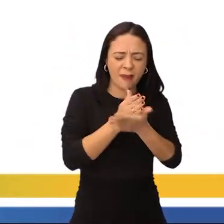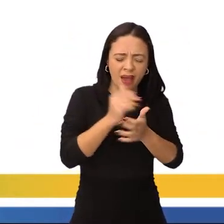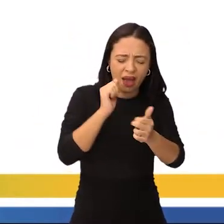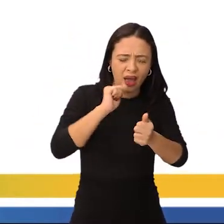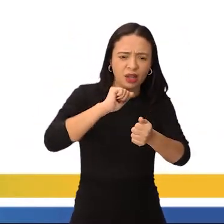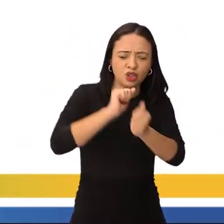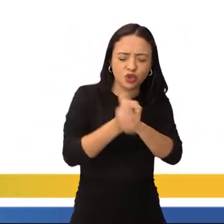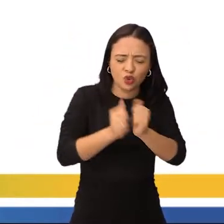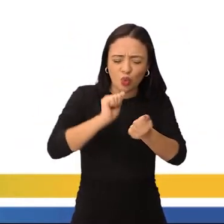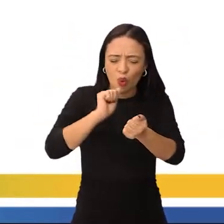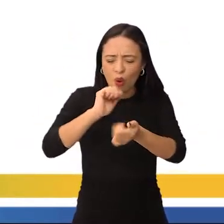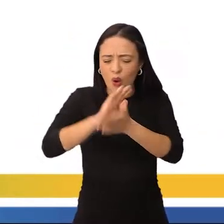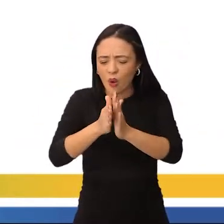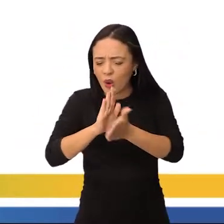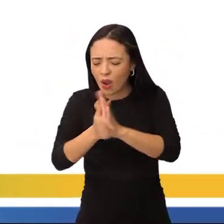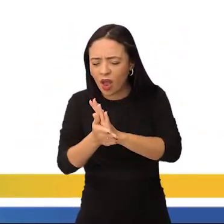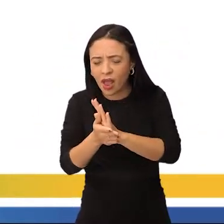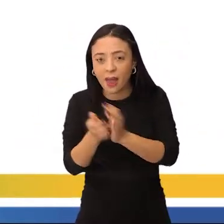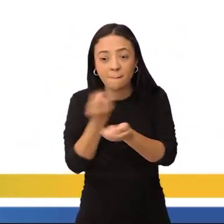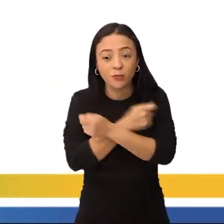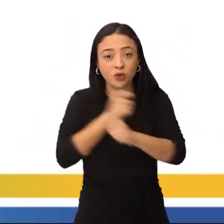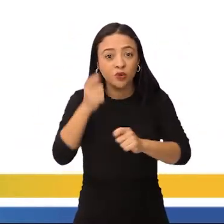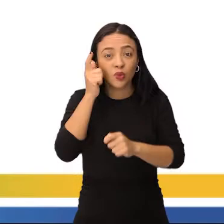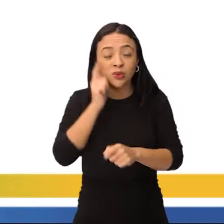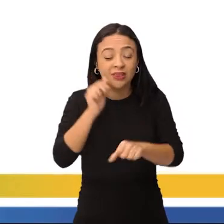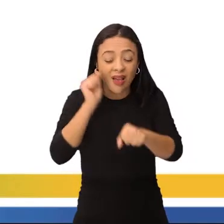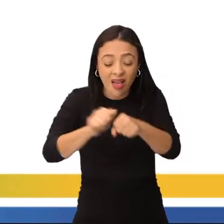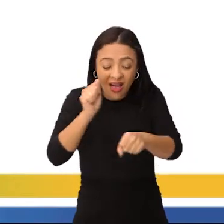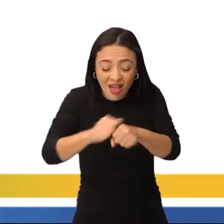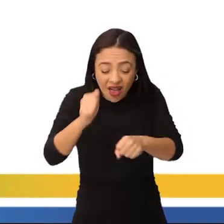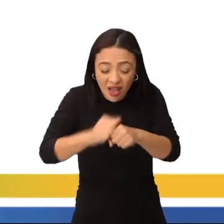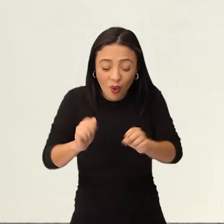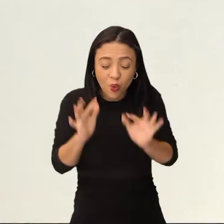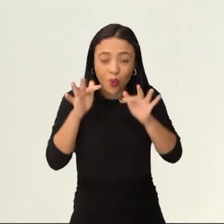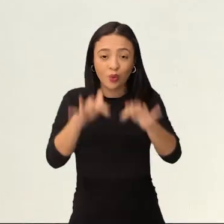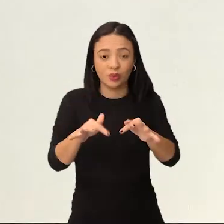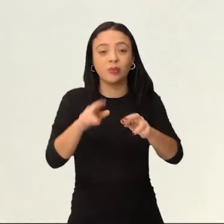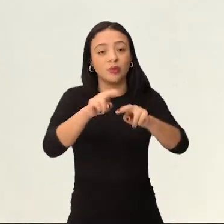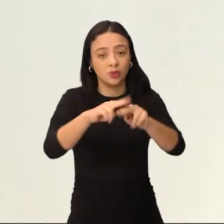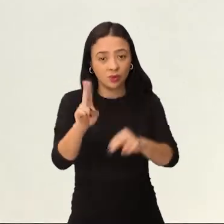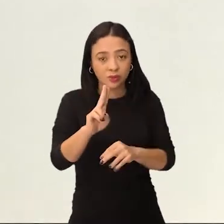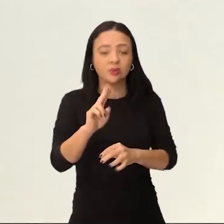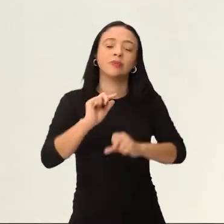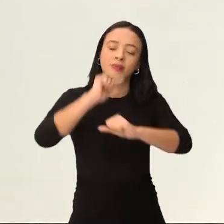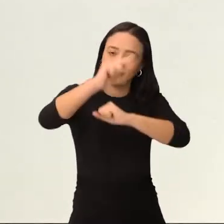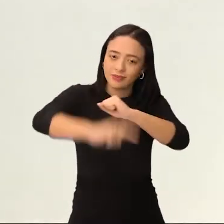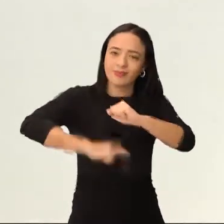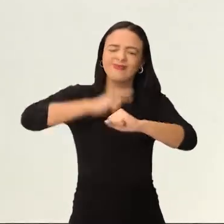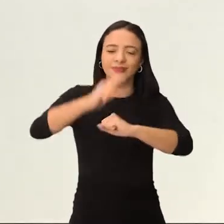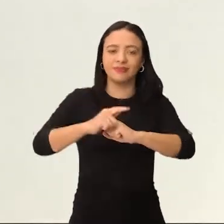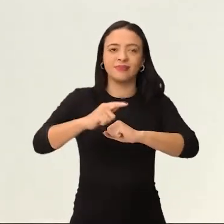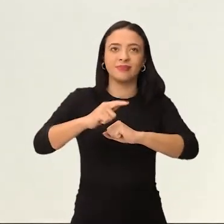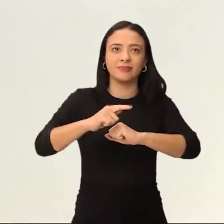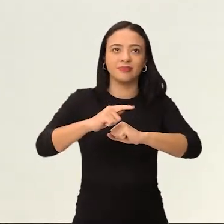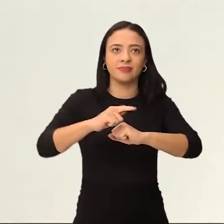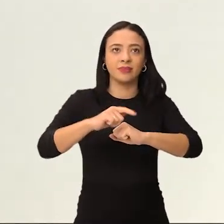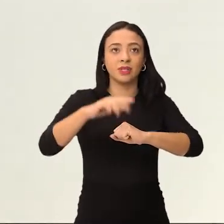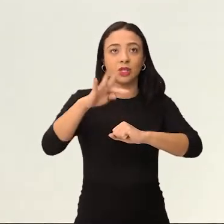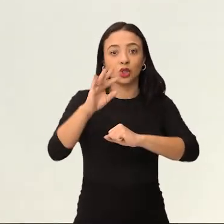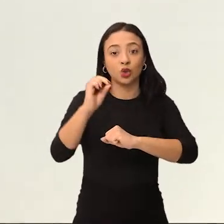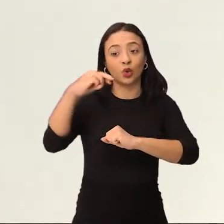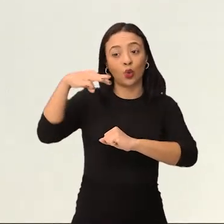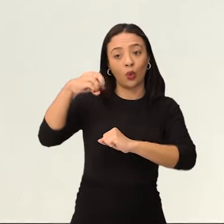quebrando ia chegar uma parte onde não era possível mais quebrar esse último pedaço por isso que seria ato né O